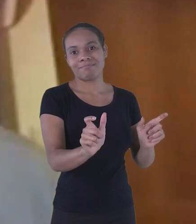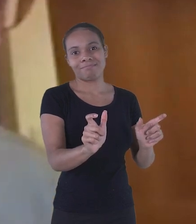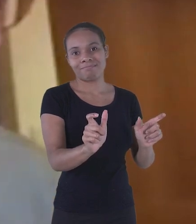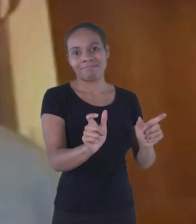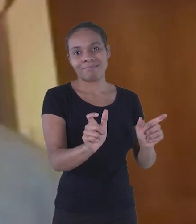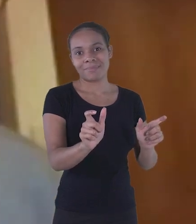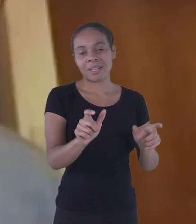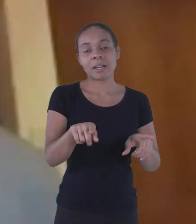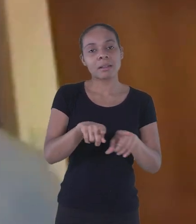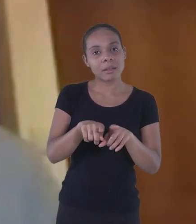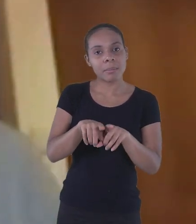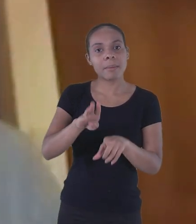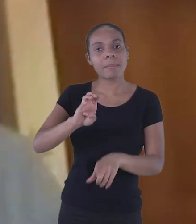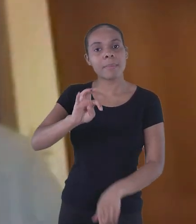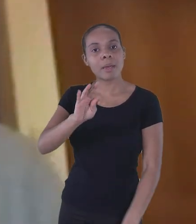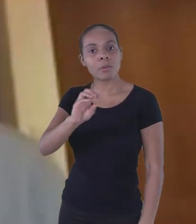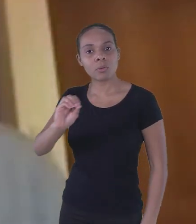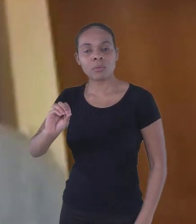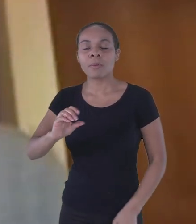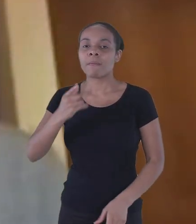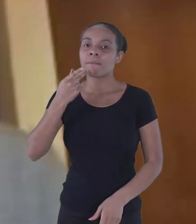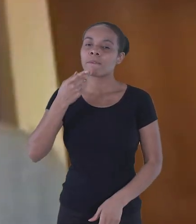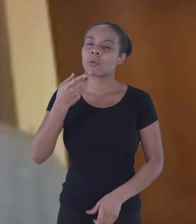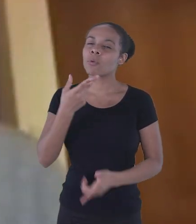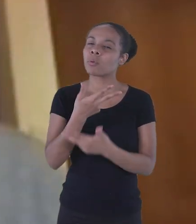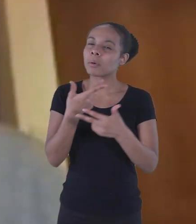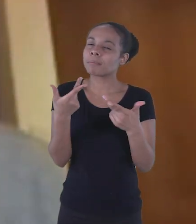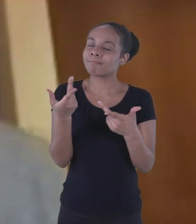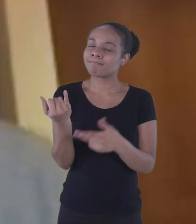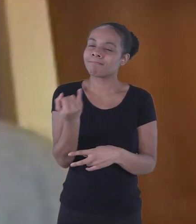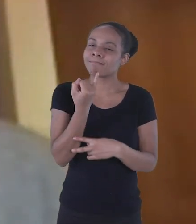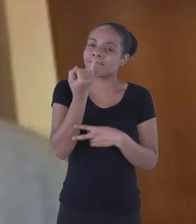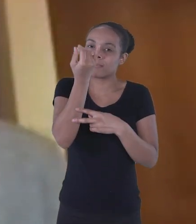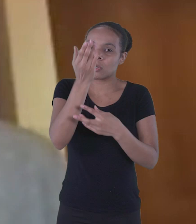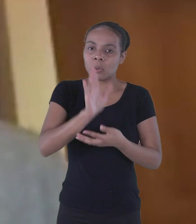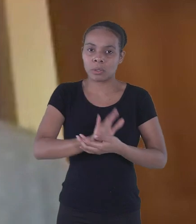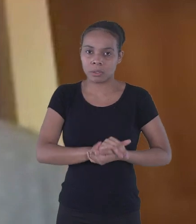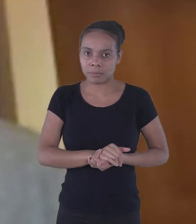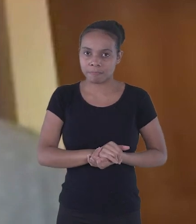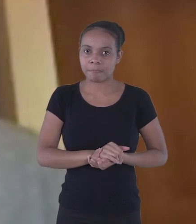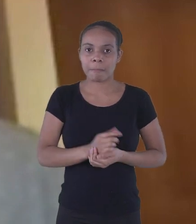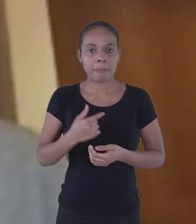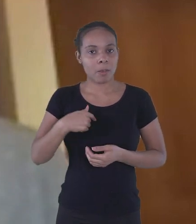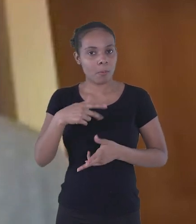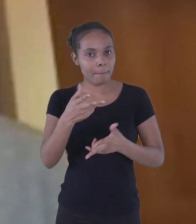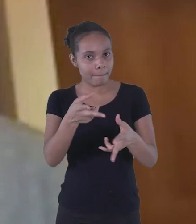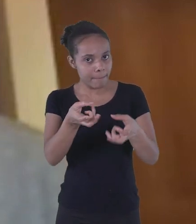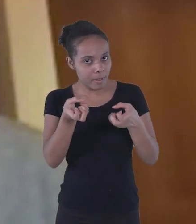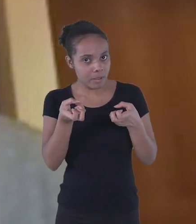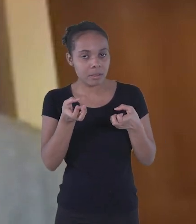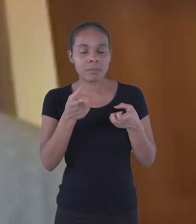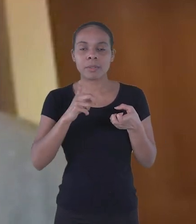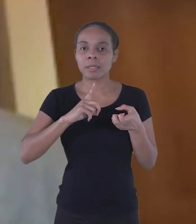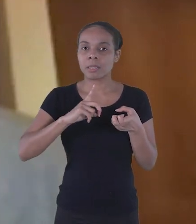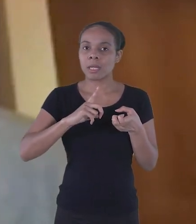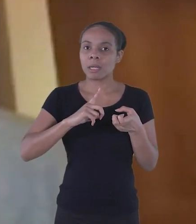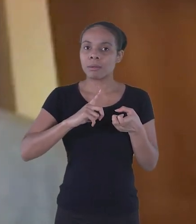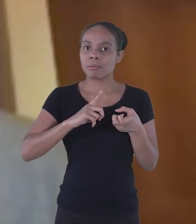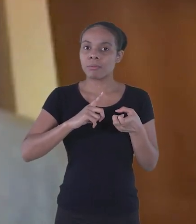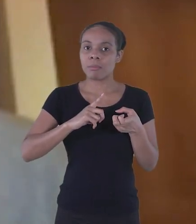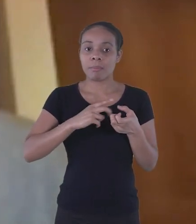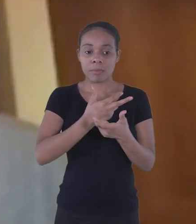importantes, das quais eu acho que uma se destaca como a de